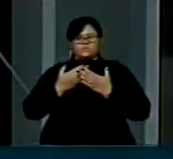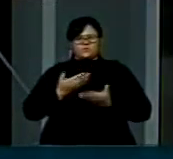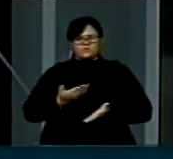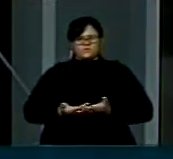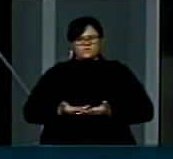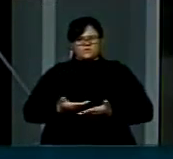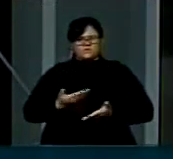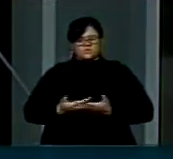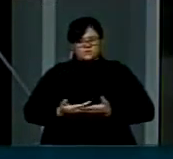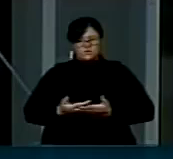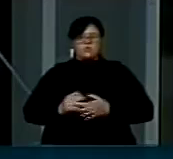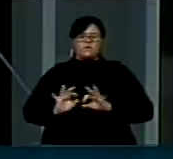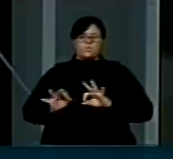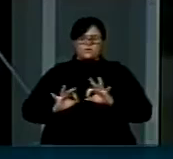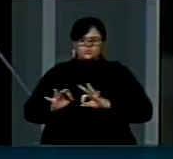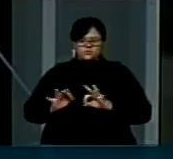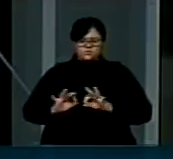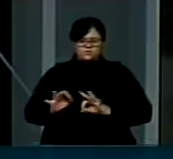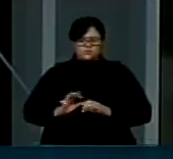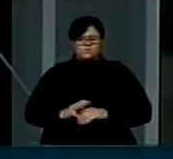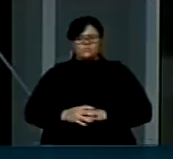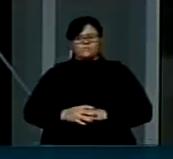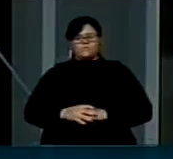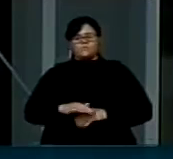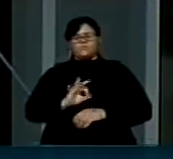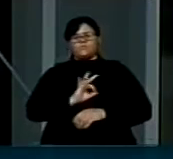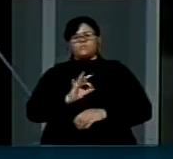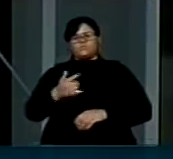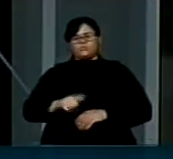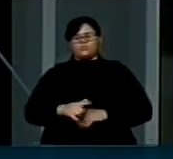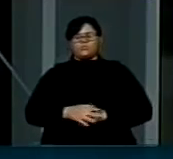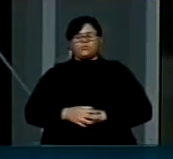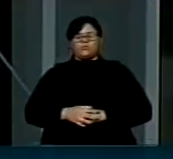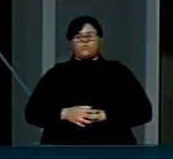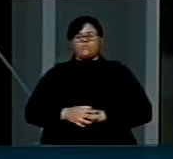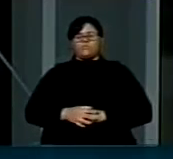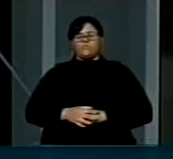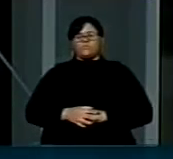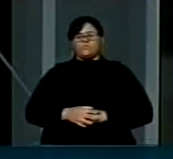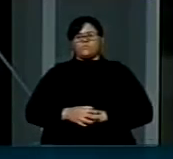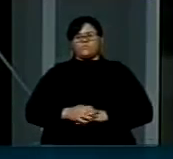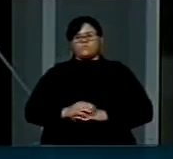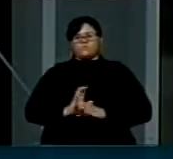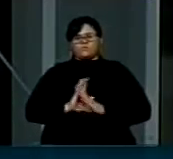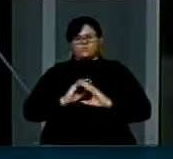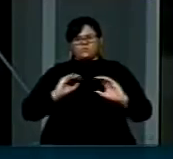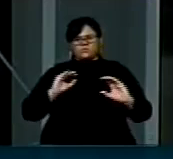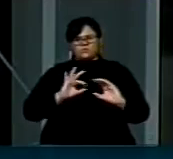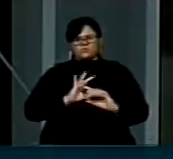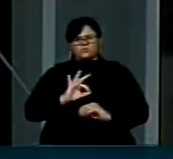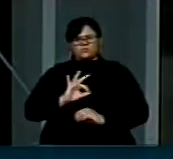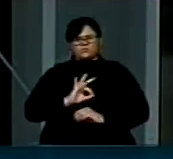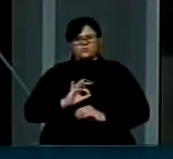reorganização das polícias, na reengenharia das polícias,